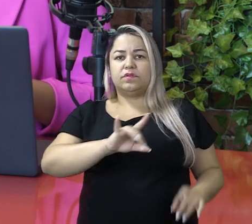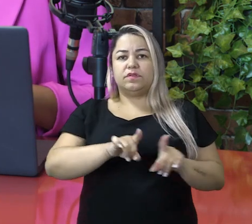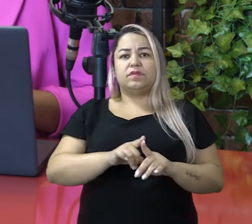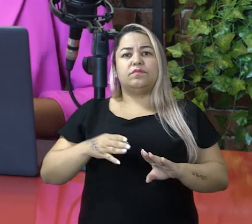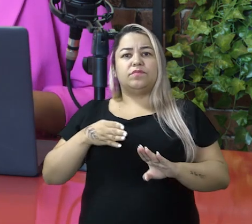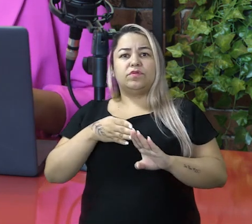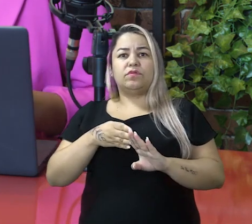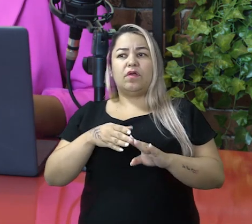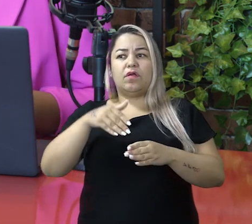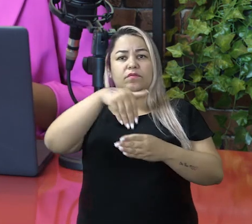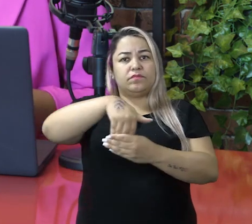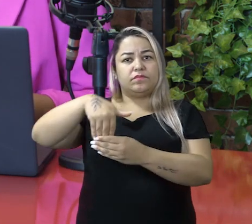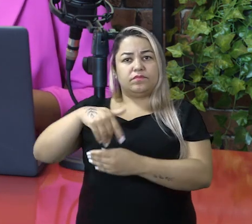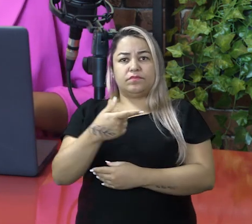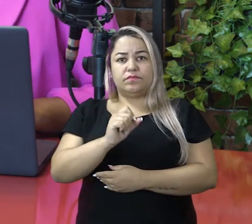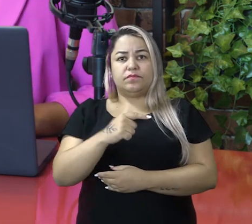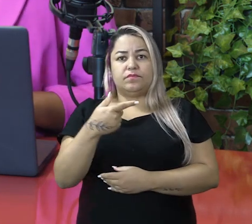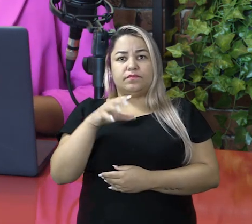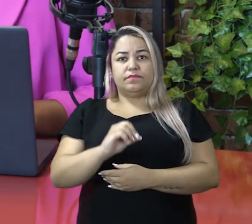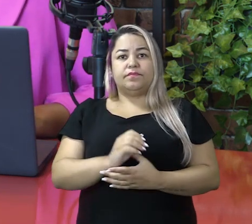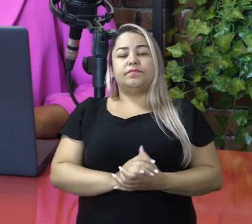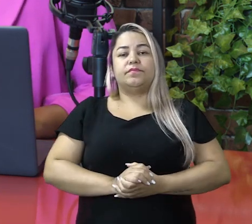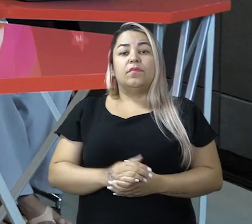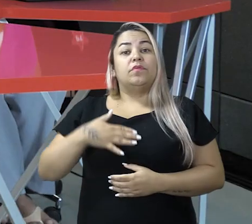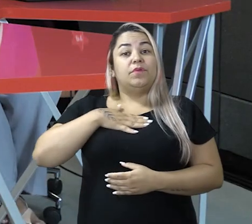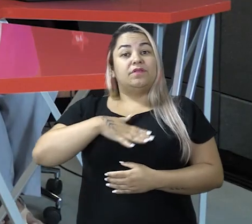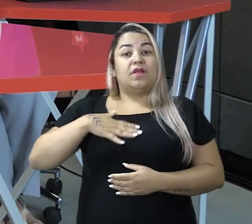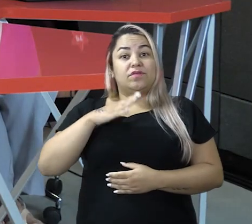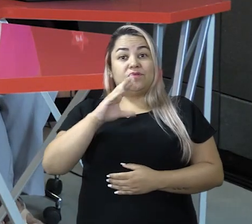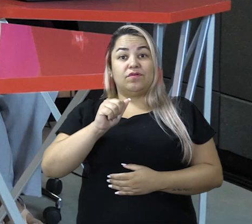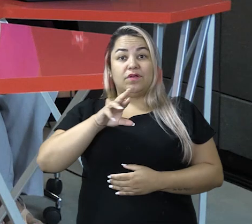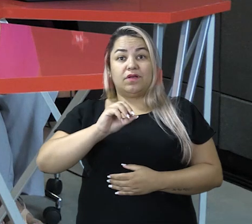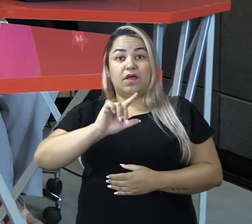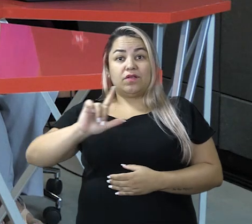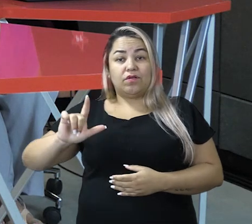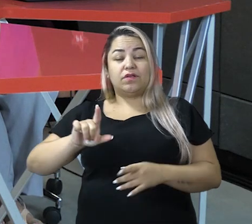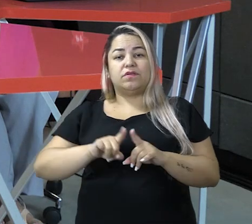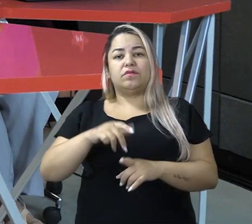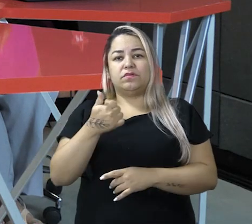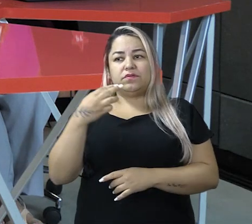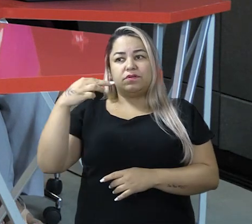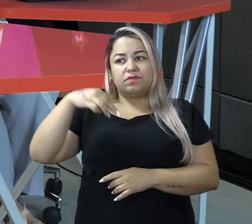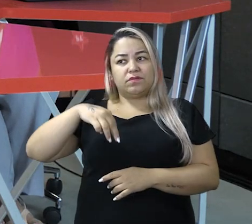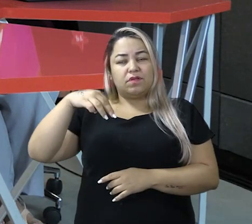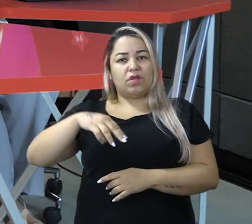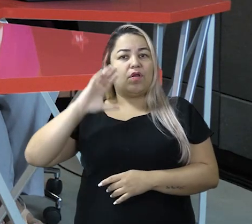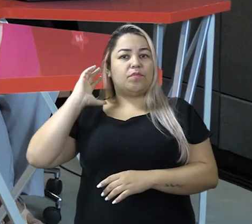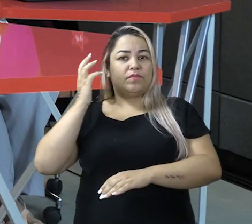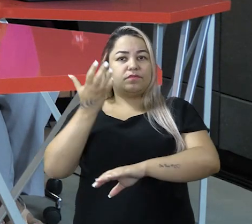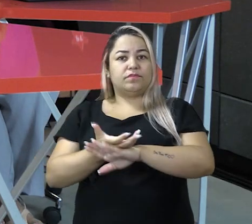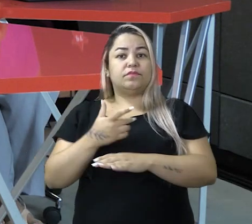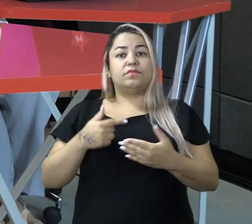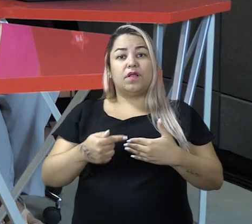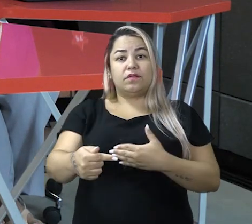tentaram impedir eleitores de votar nas eleições de 2020. Muito prazer, eu sou Carol Brito e esse é o 13 Minutos,